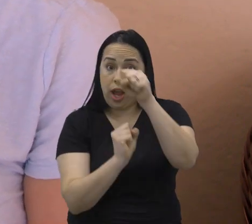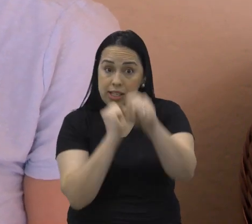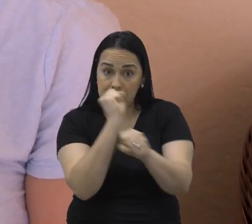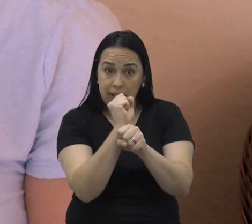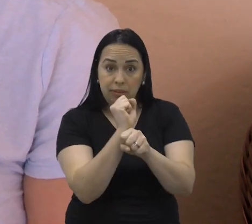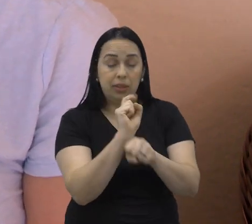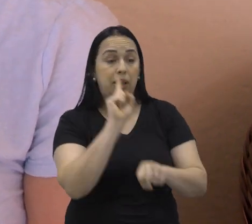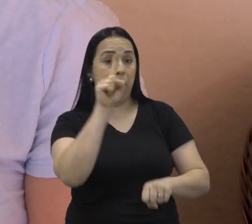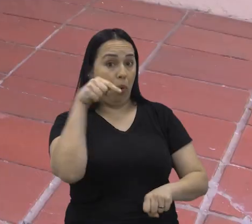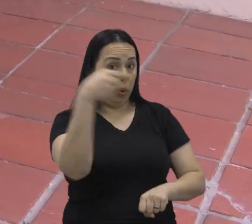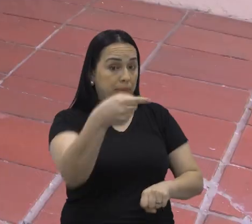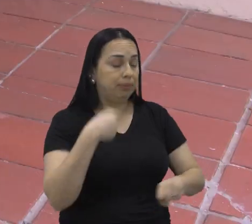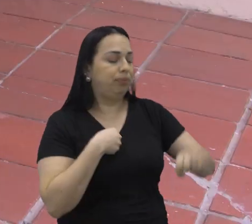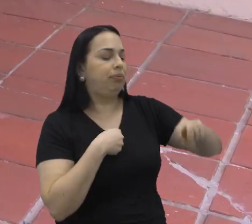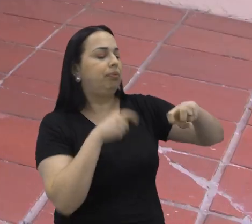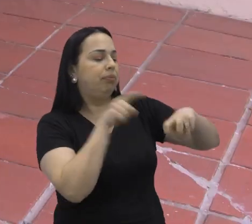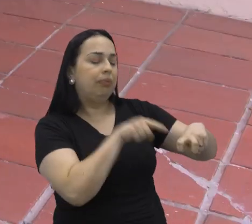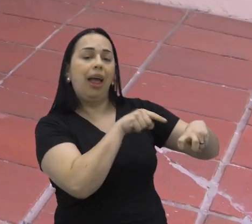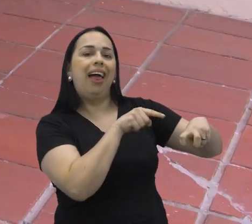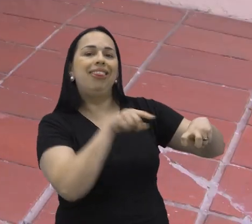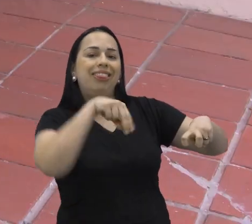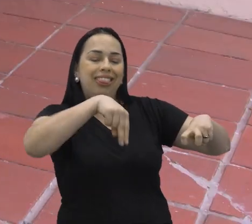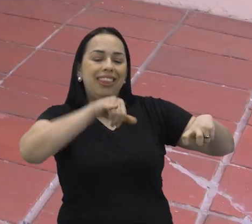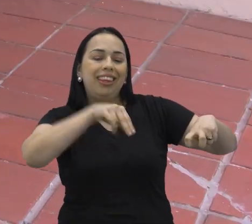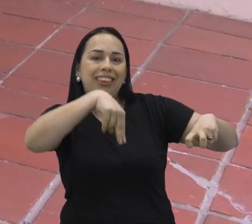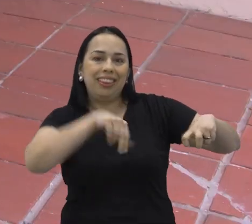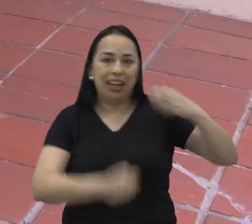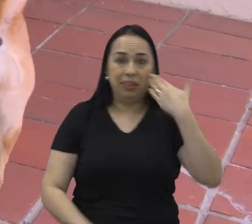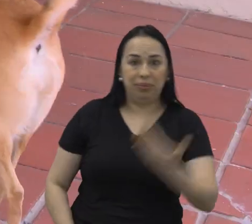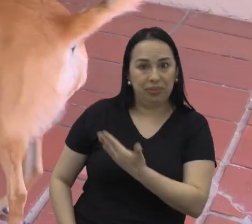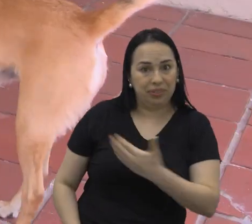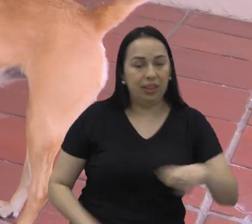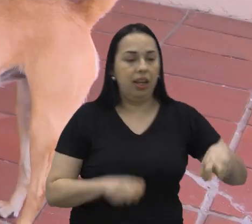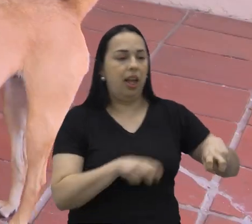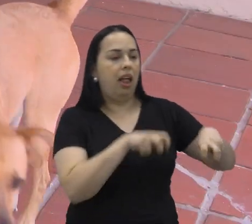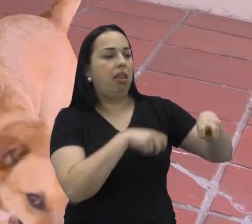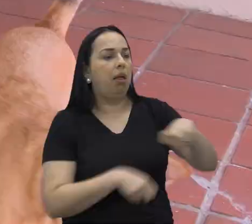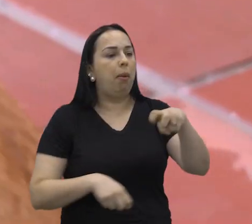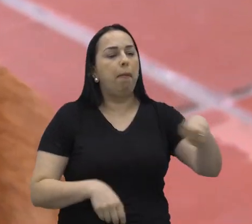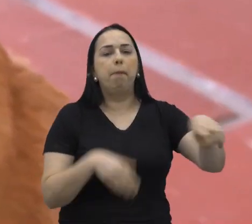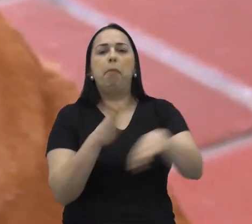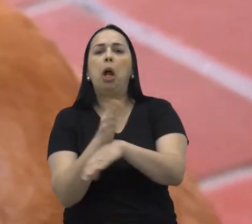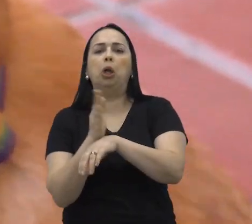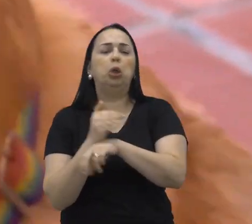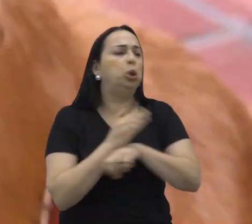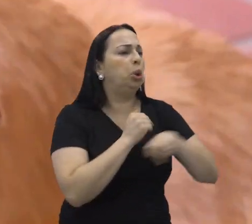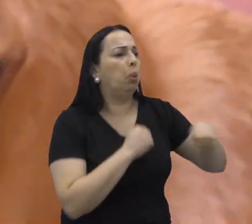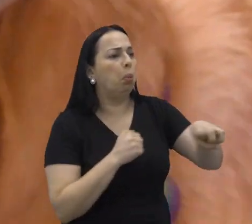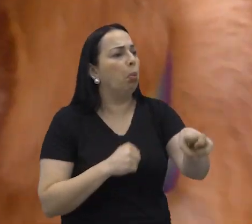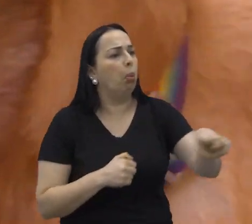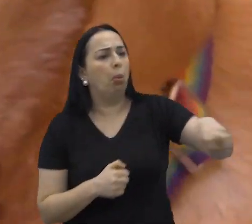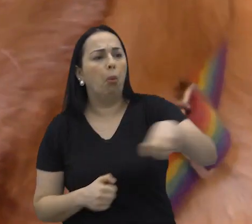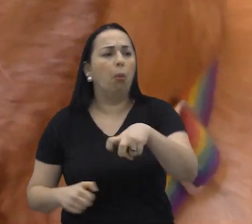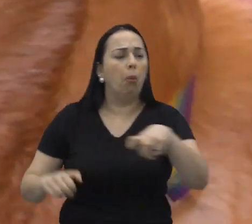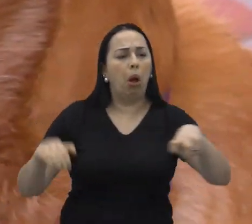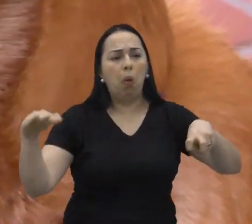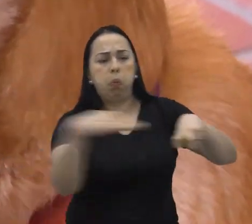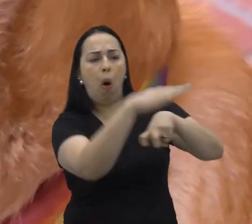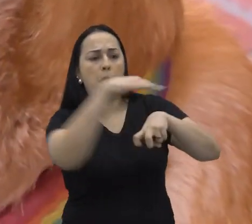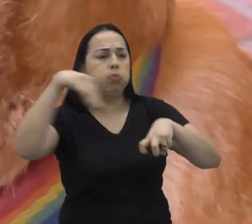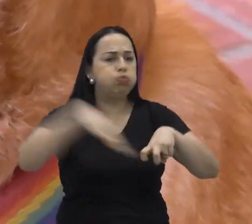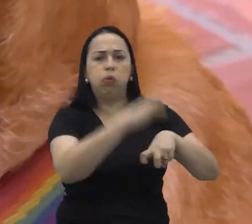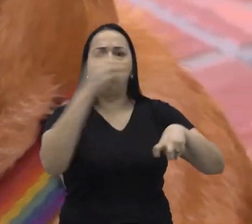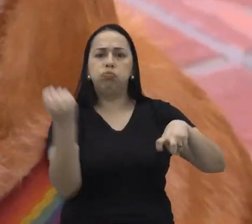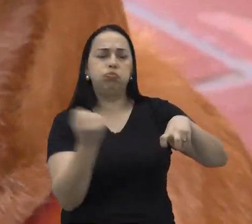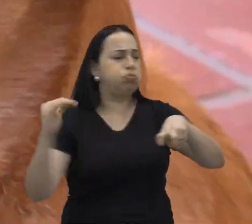doenças começassem a melhorar. Depois de 2 anos, a gente conheceu a Nina, na verdade, na rua, perambulando entre os carros. Ela estava sem a